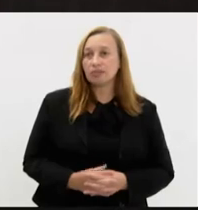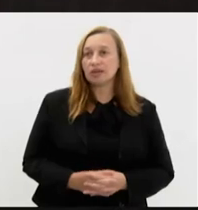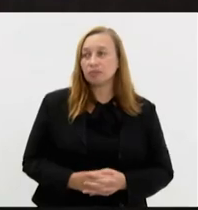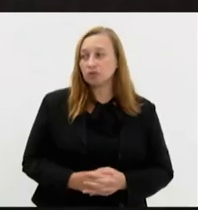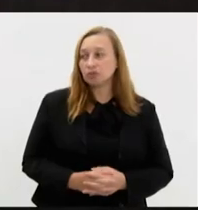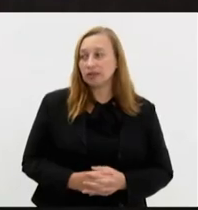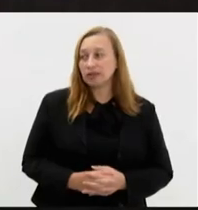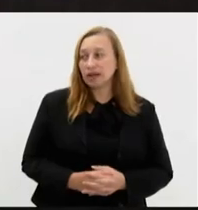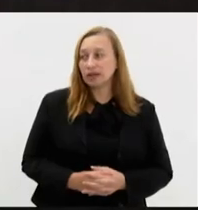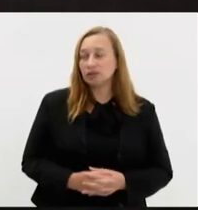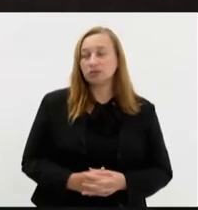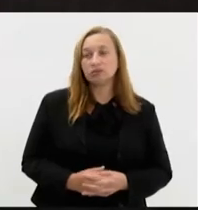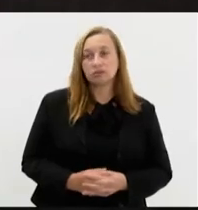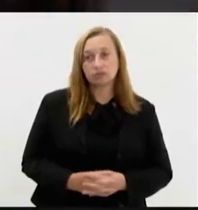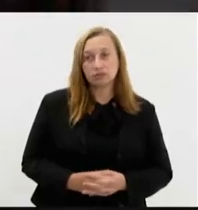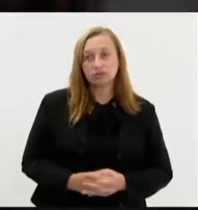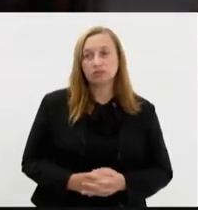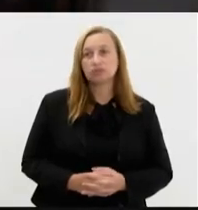titonelli